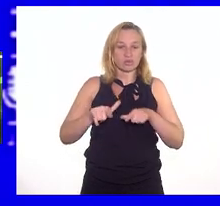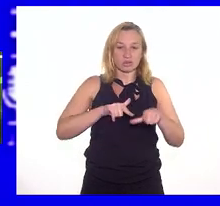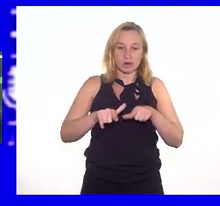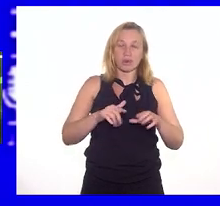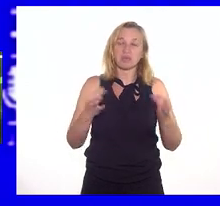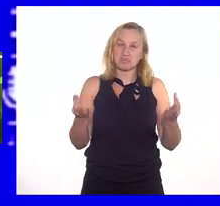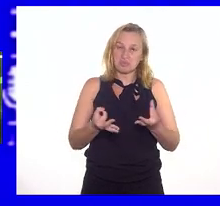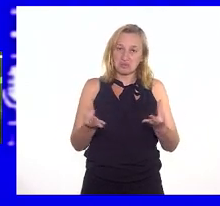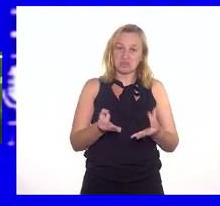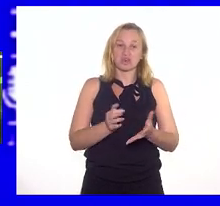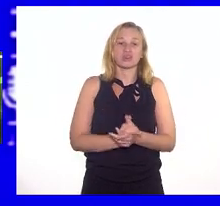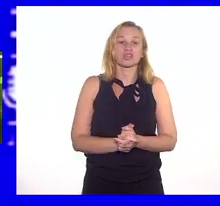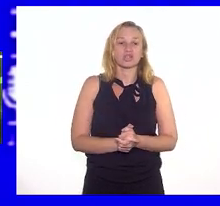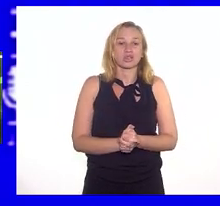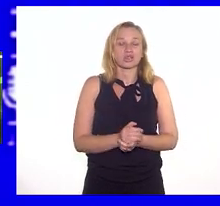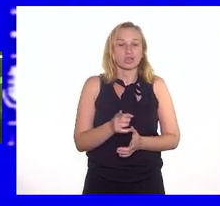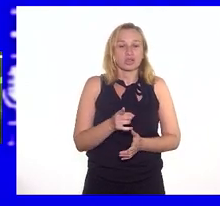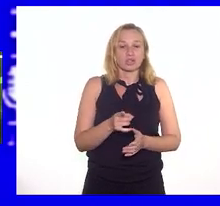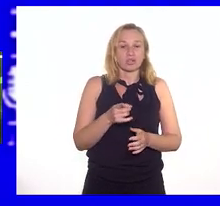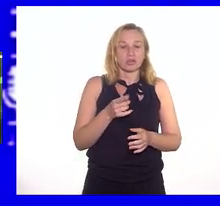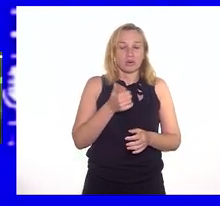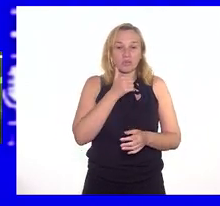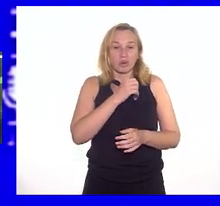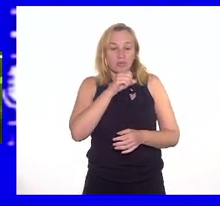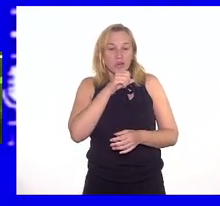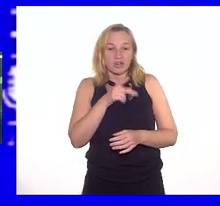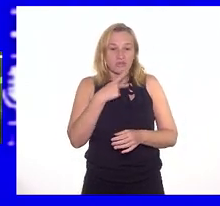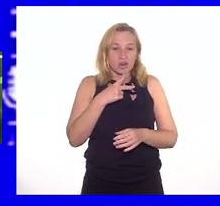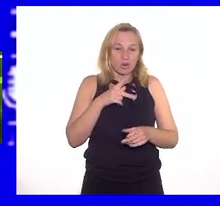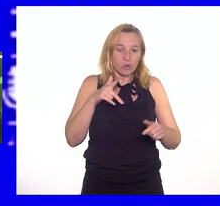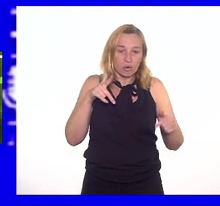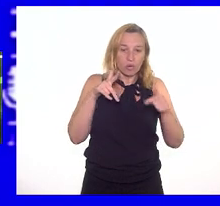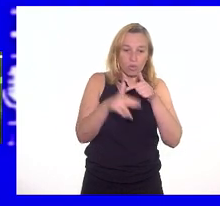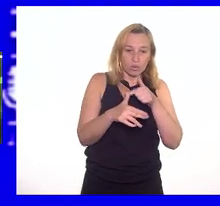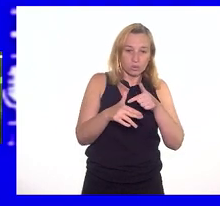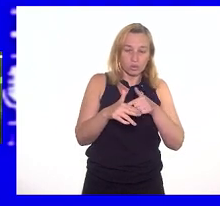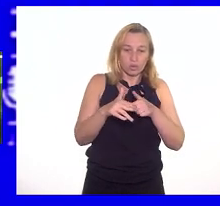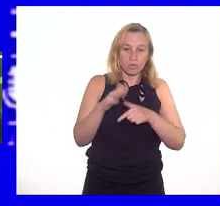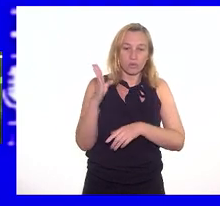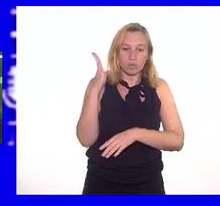extraordinário e a gente, como dizia a mamãe, a gente cortou o mal pela raiz, né?